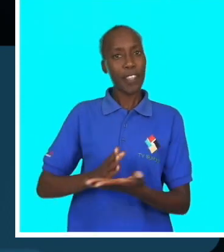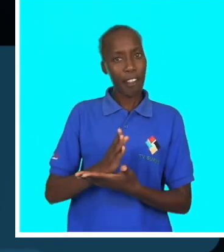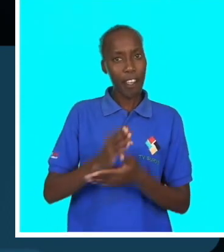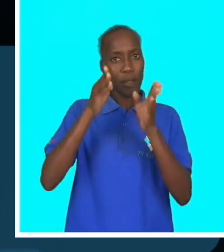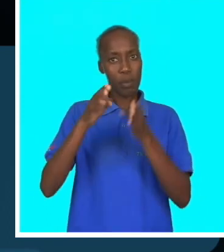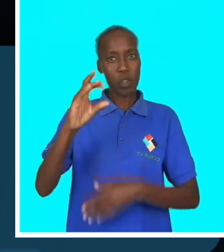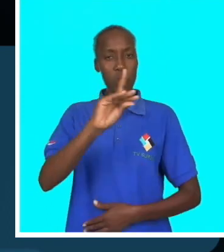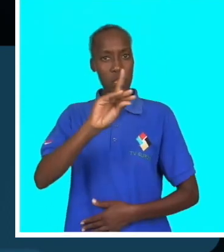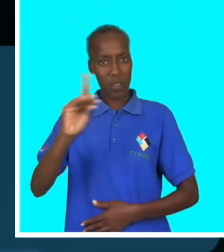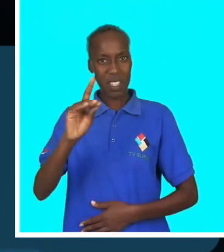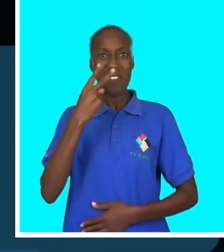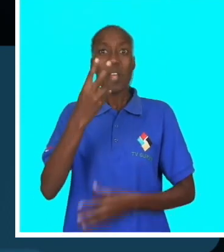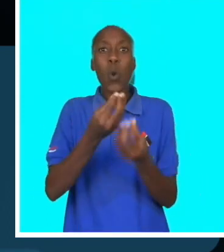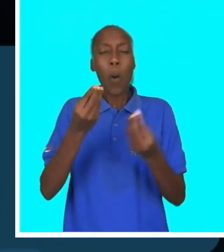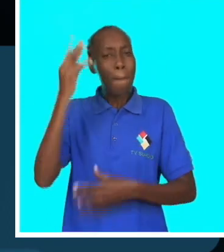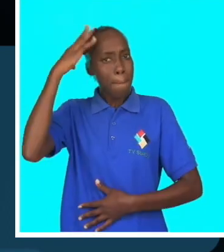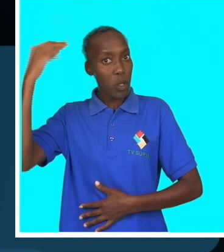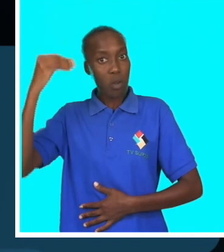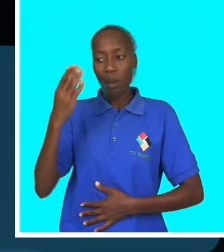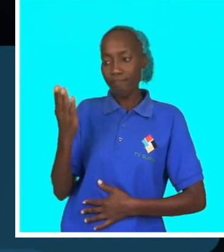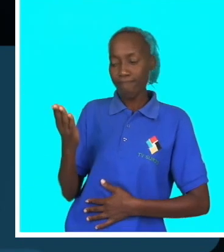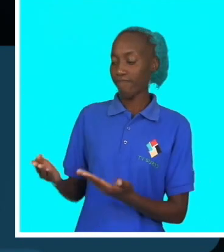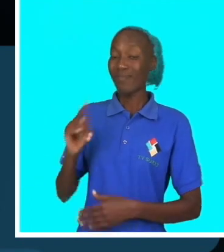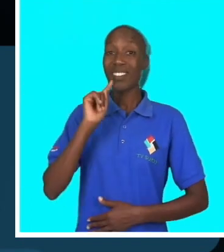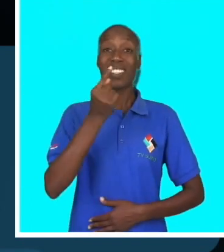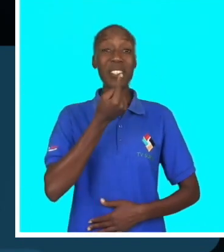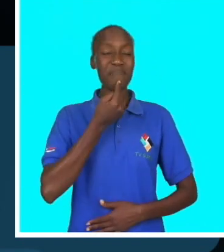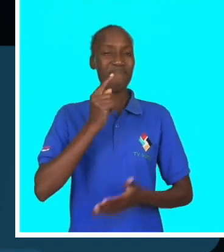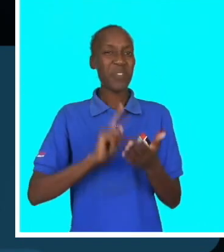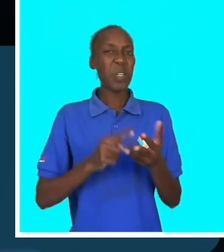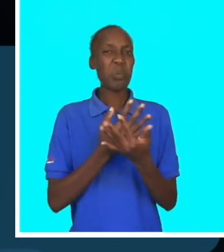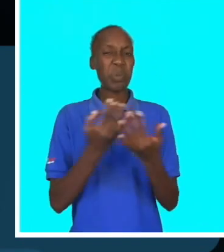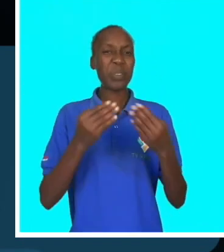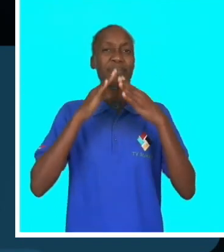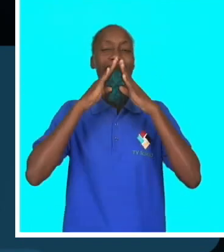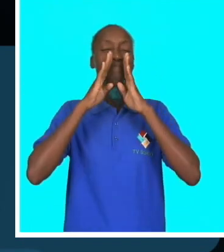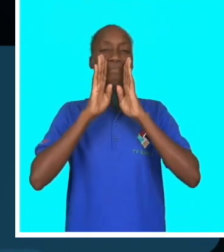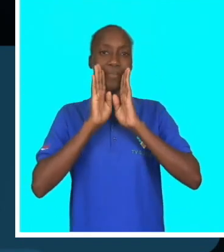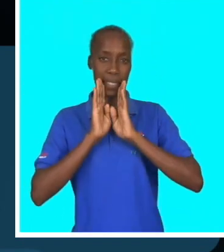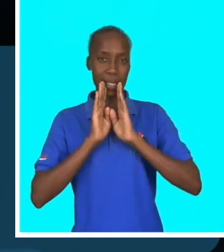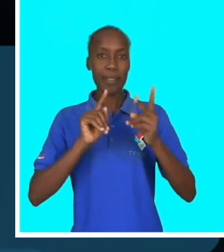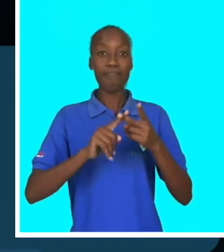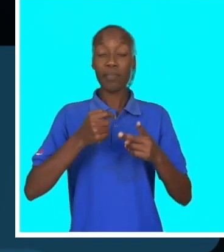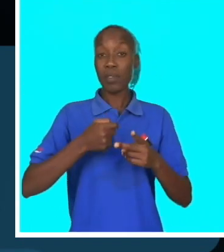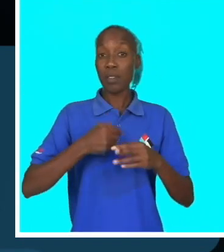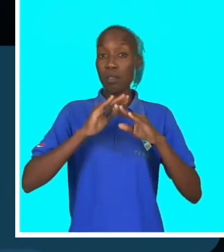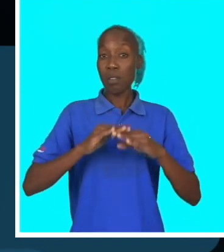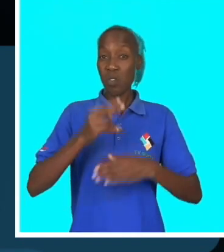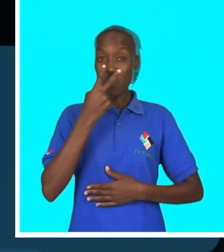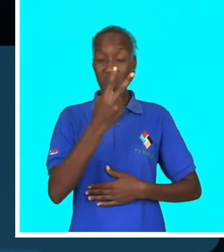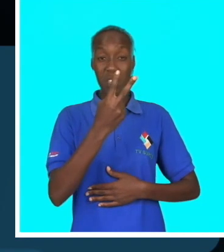o cenário do país? Direitos das pessoas com deficiência. Como é que olha? Como psicóloga? É muito